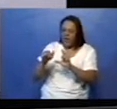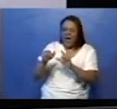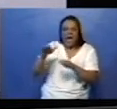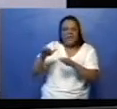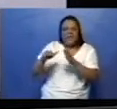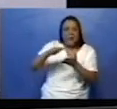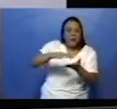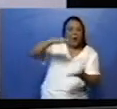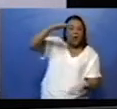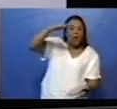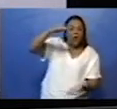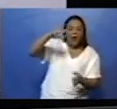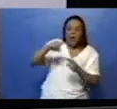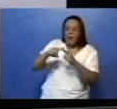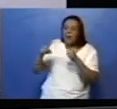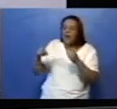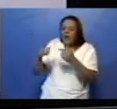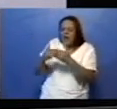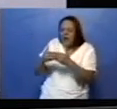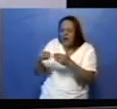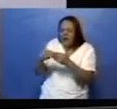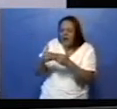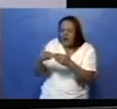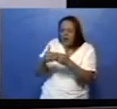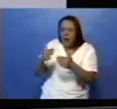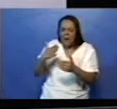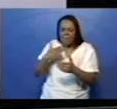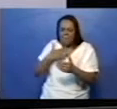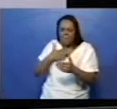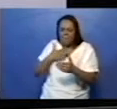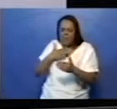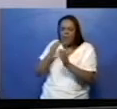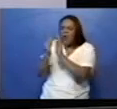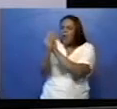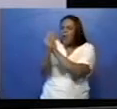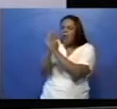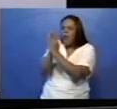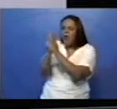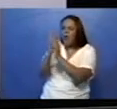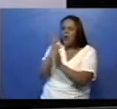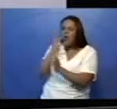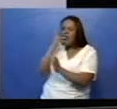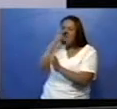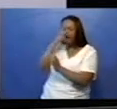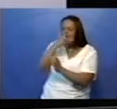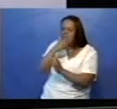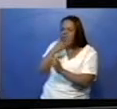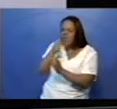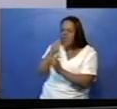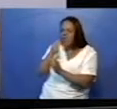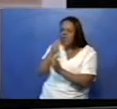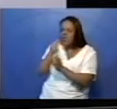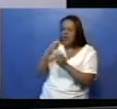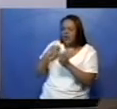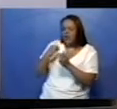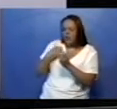da boneca, né? Que ela preferiu chamar a minha bonequinha linda de pano, né? Lá que a tia Anastácia fez para